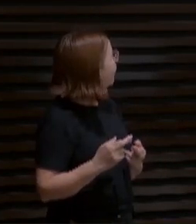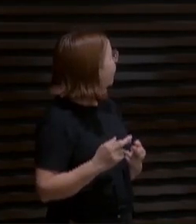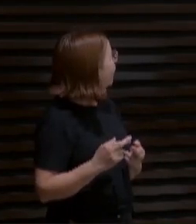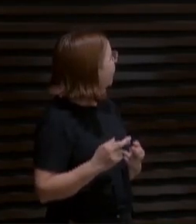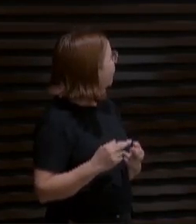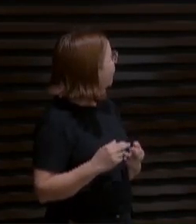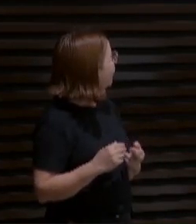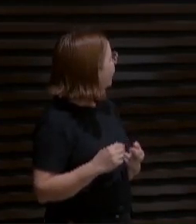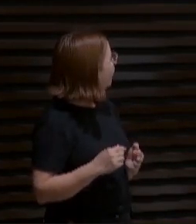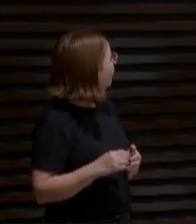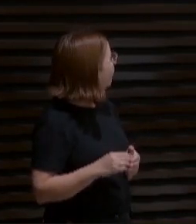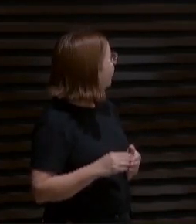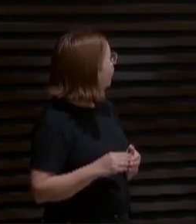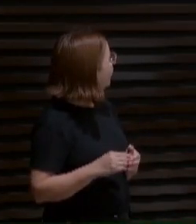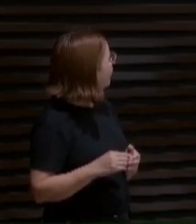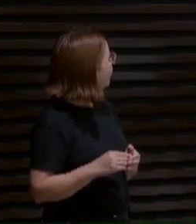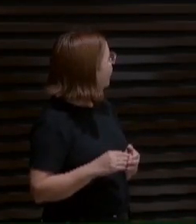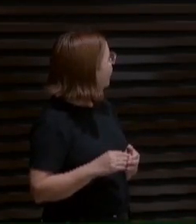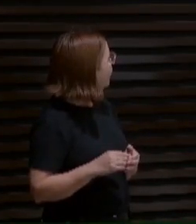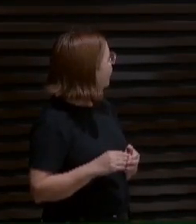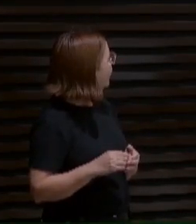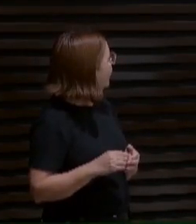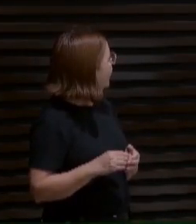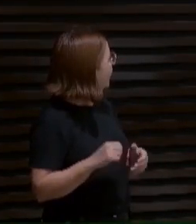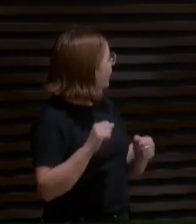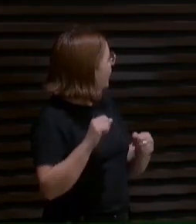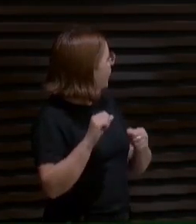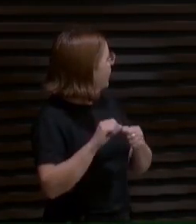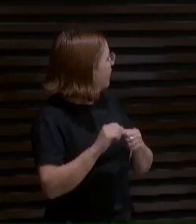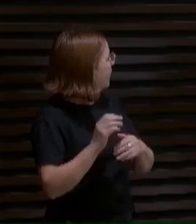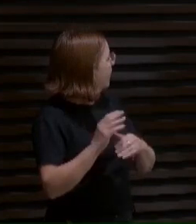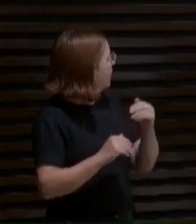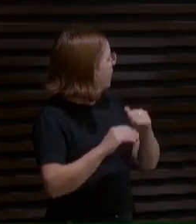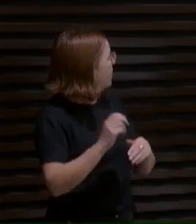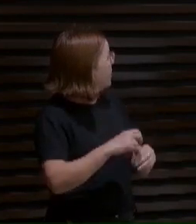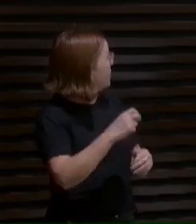executará o juízo e a justiça na terra.